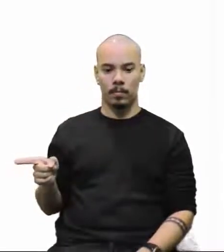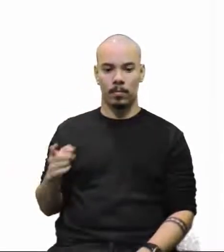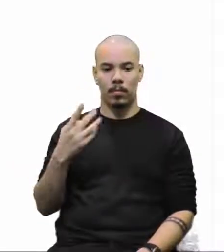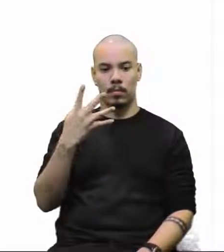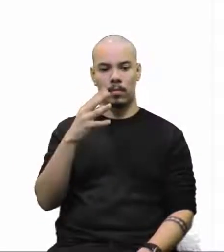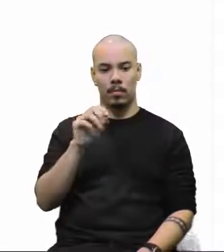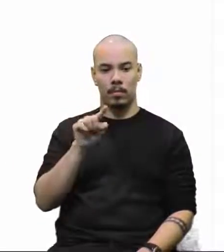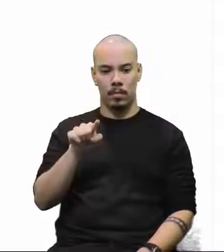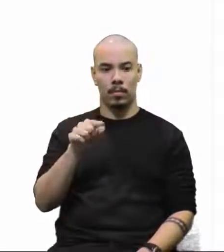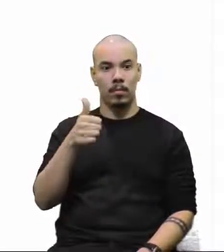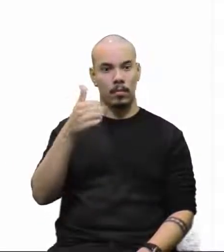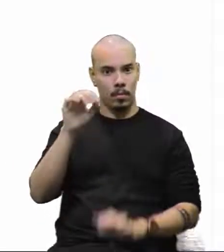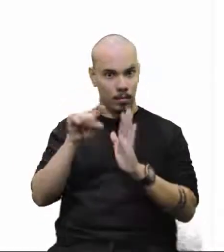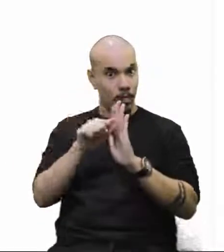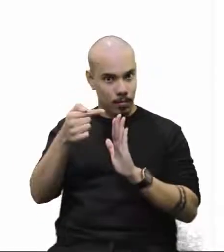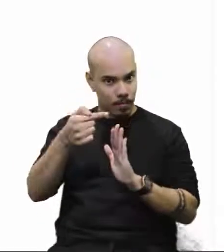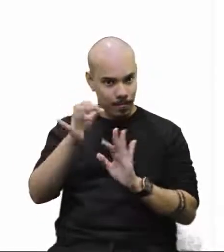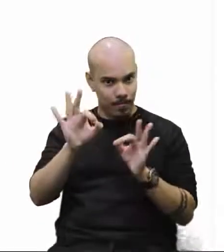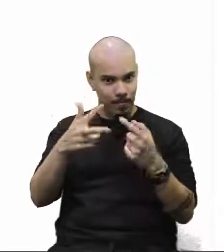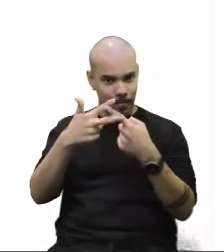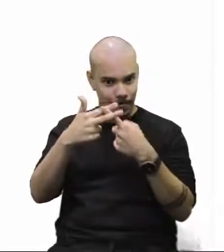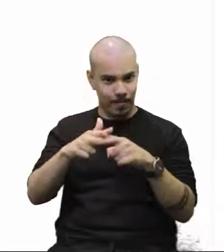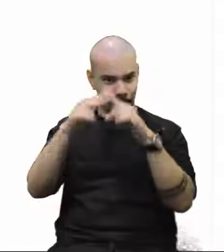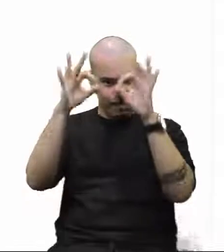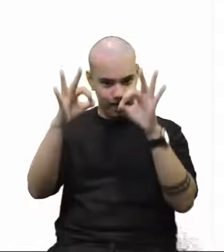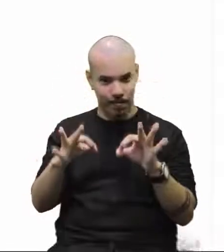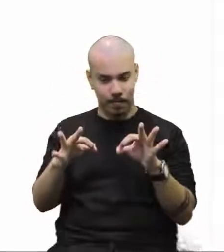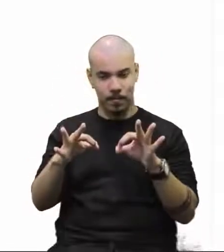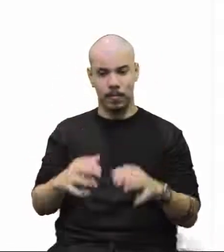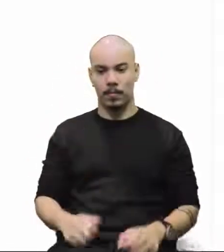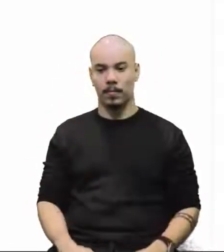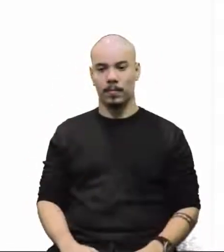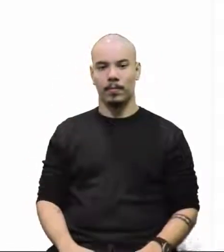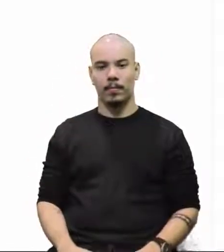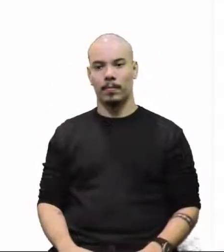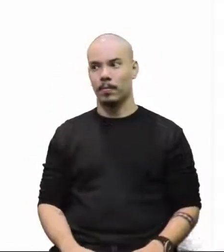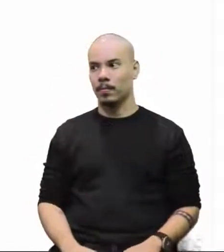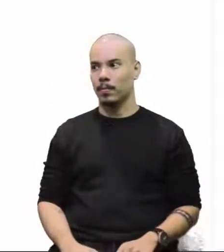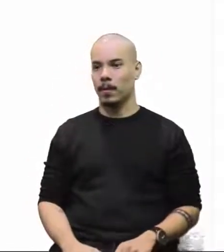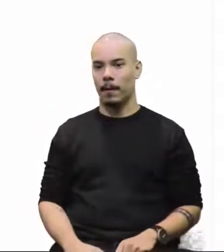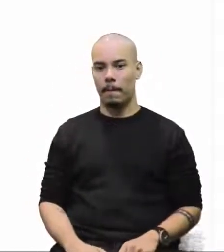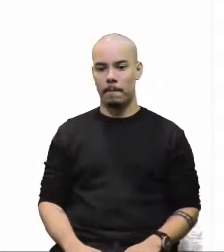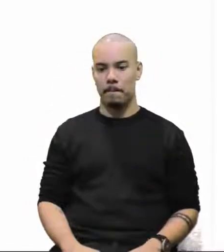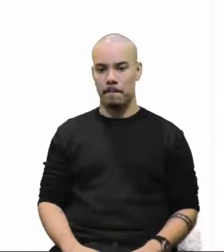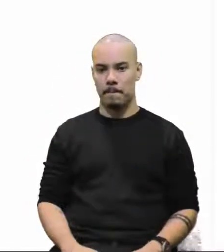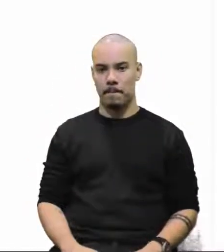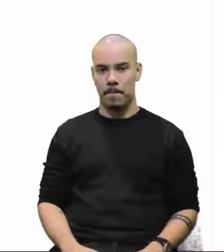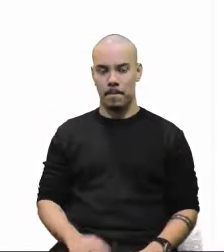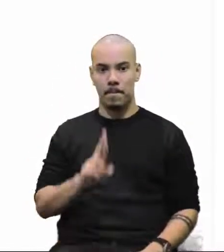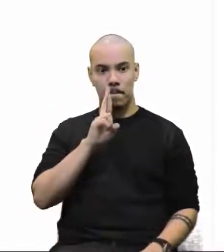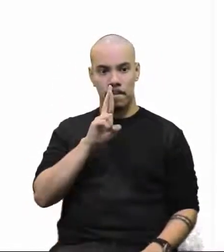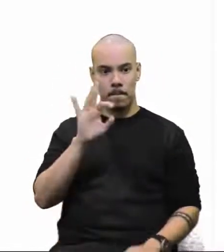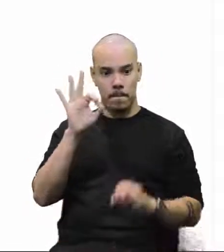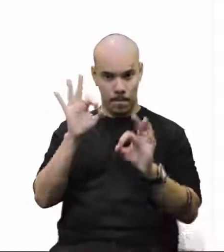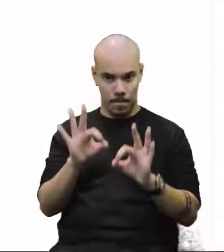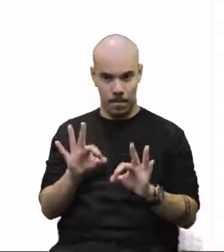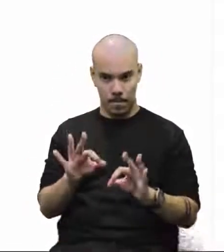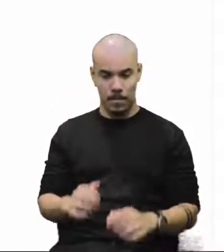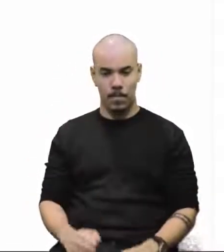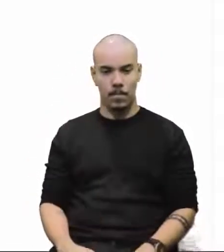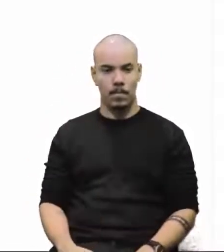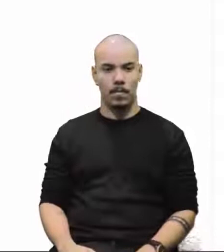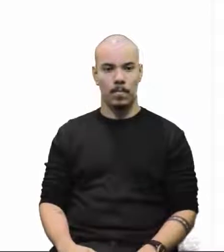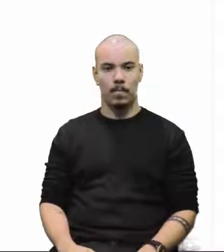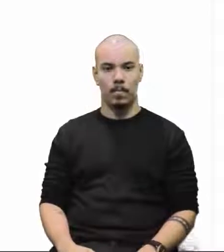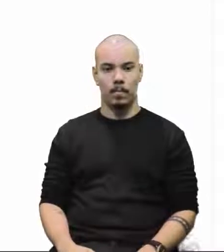10 a menos 7, né? Então, chega aí no resultado aí indicado. 48 vezes 10